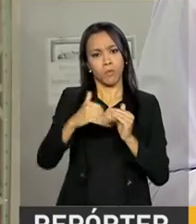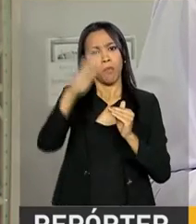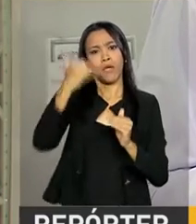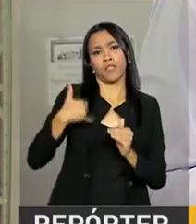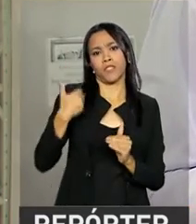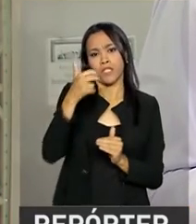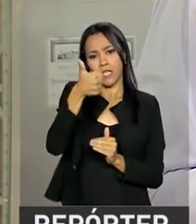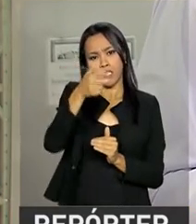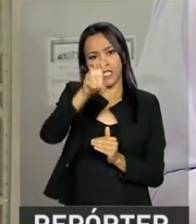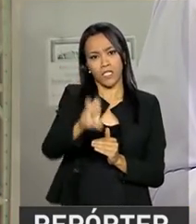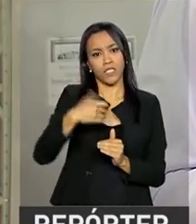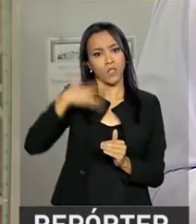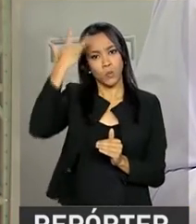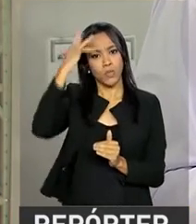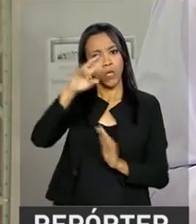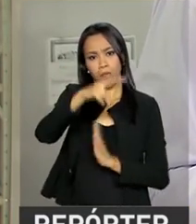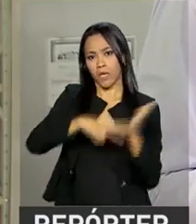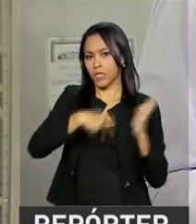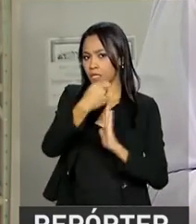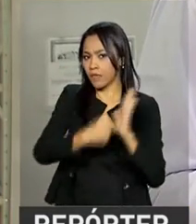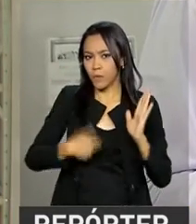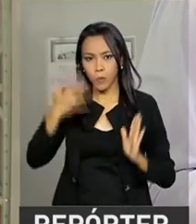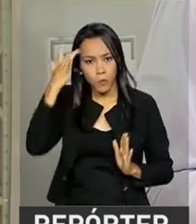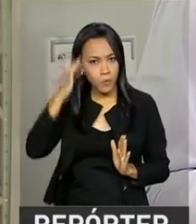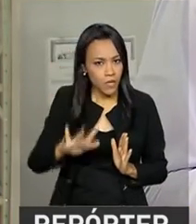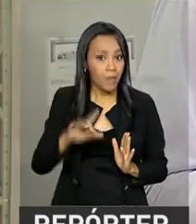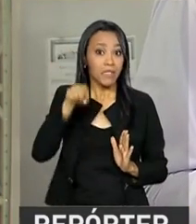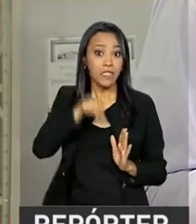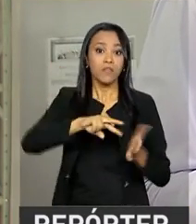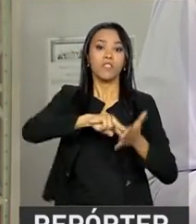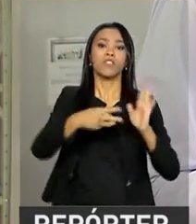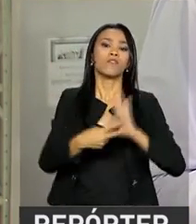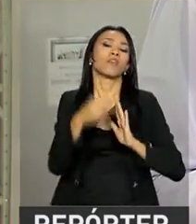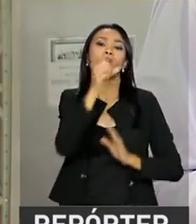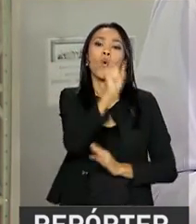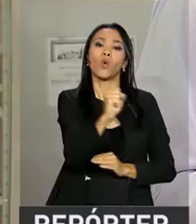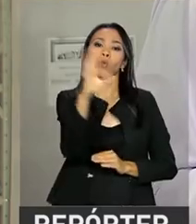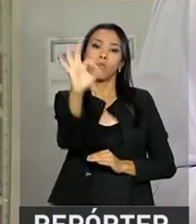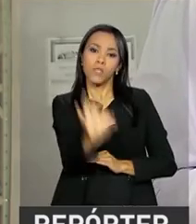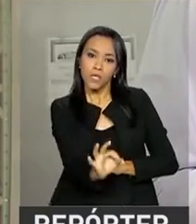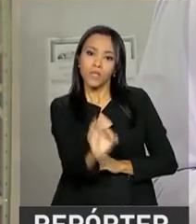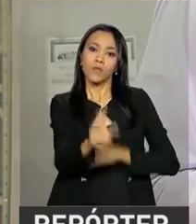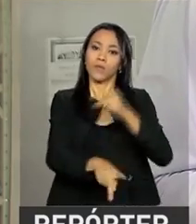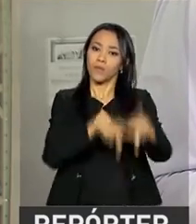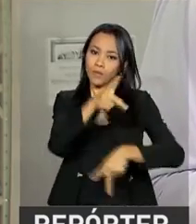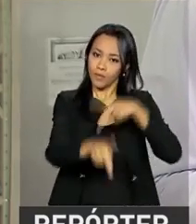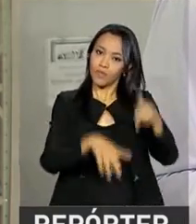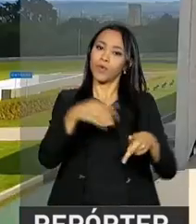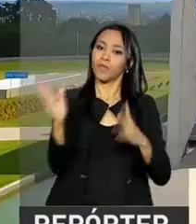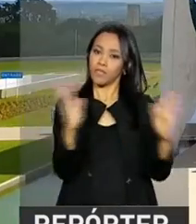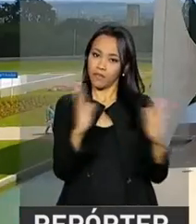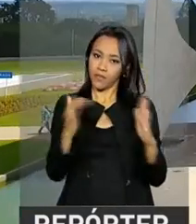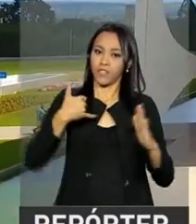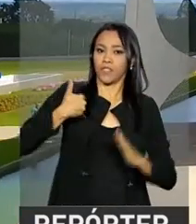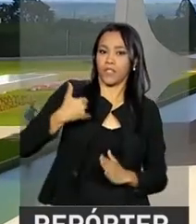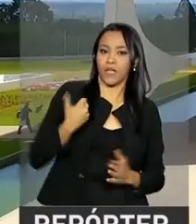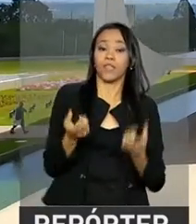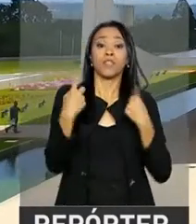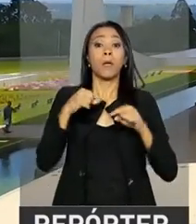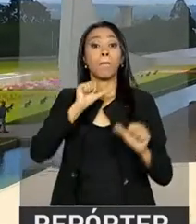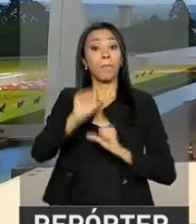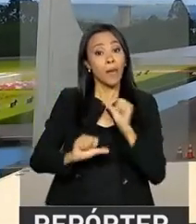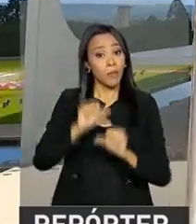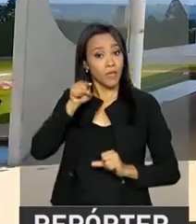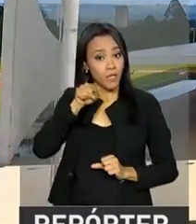que não são alfabetizadas esse número representa 8% da população nessa faixa de idade para mudar esse quadro